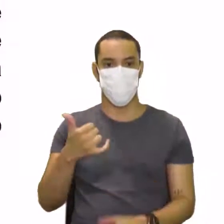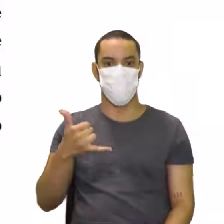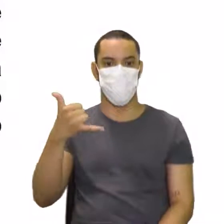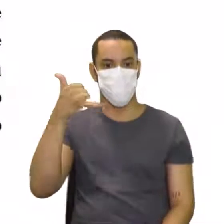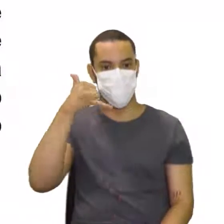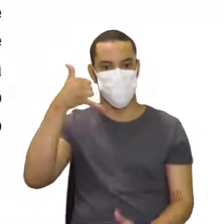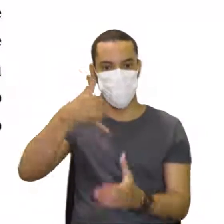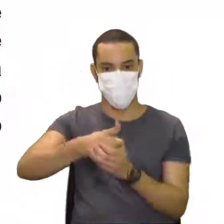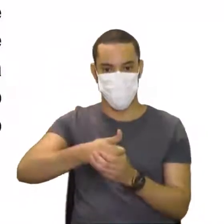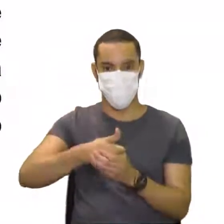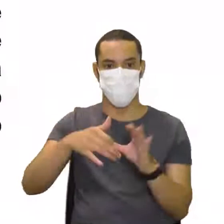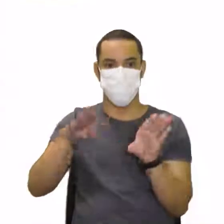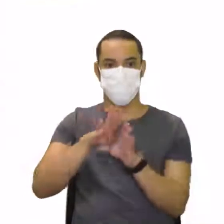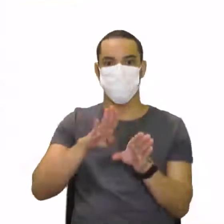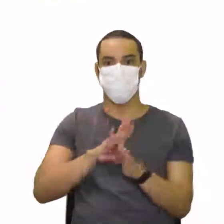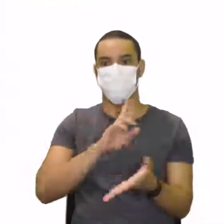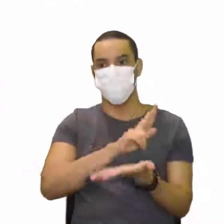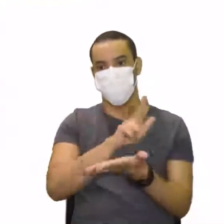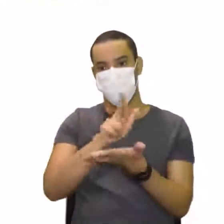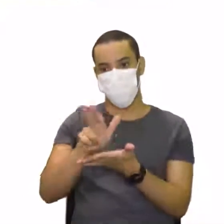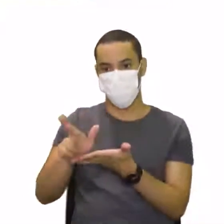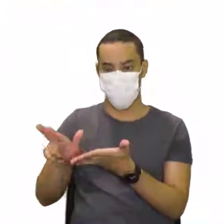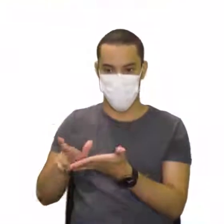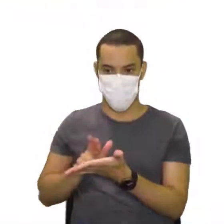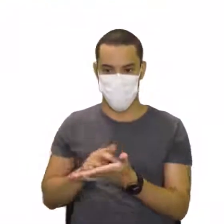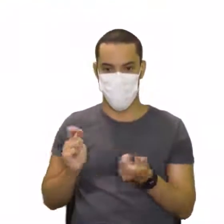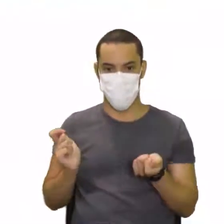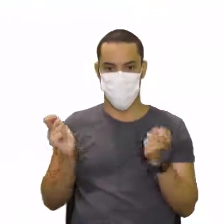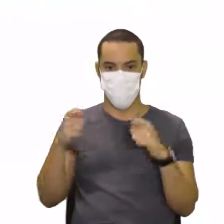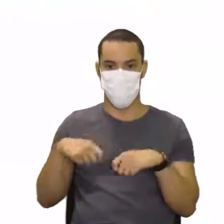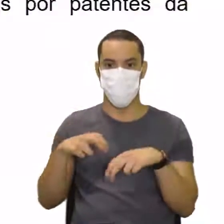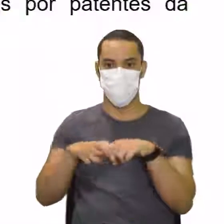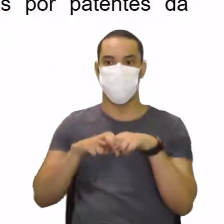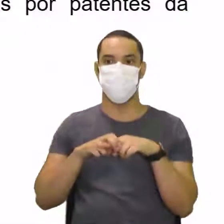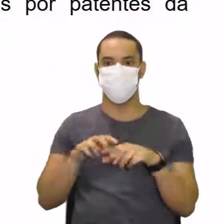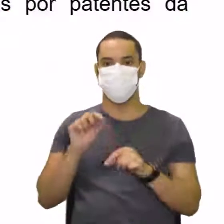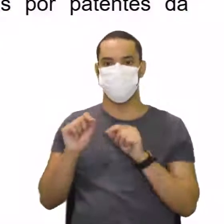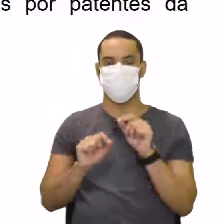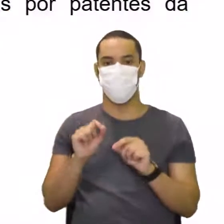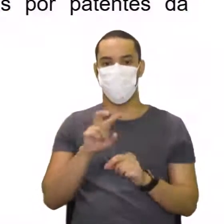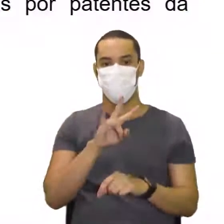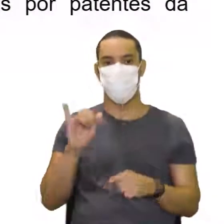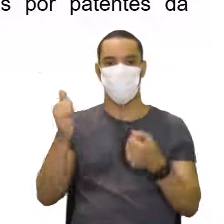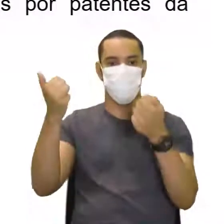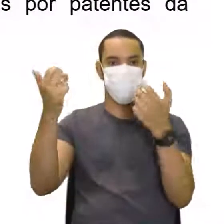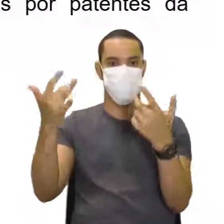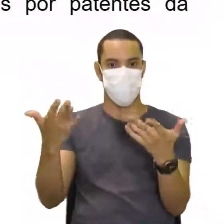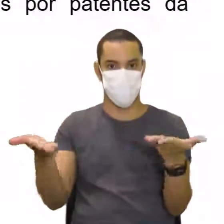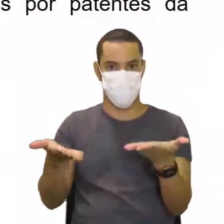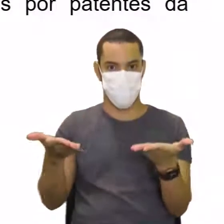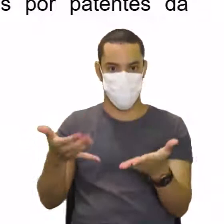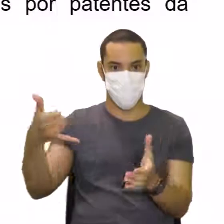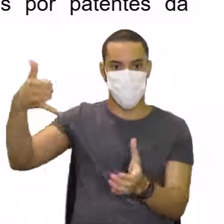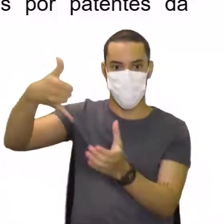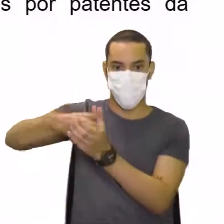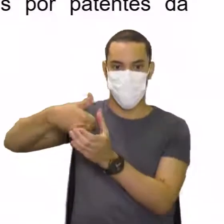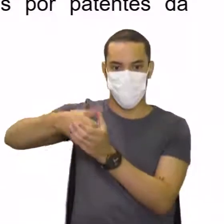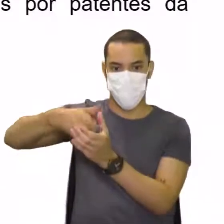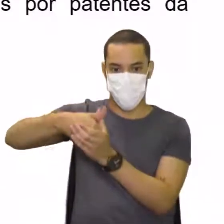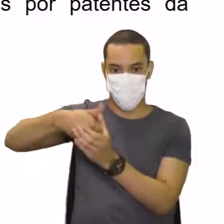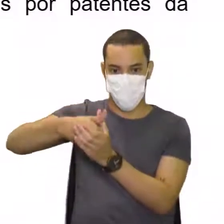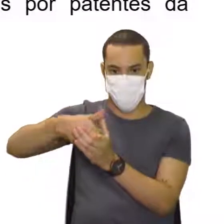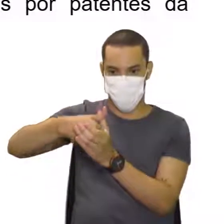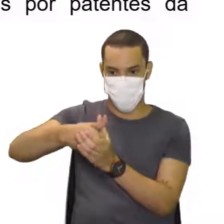e demais meios de comunicação, e nós vamos justamente começar a falar do telefone.